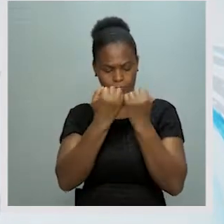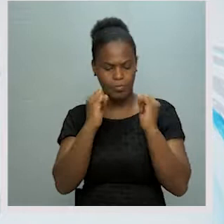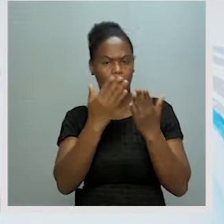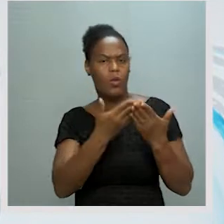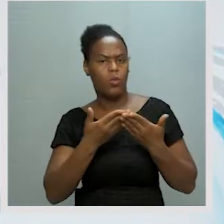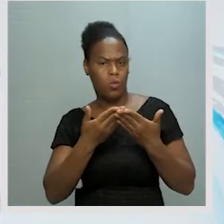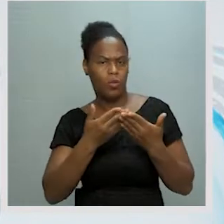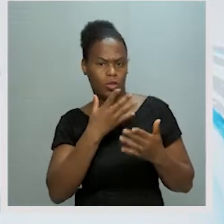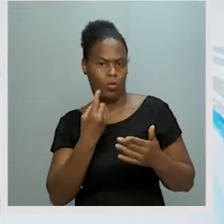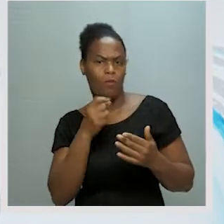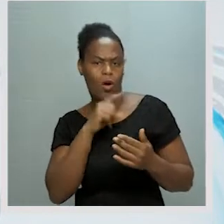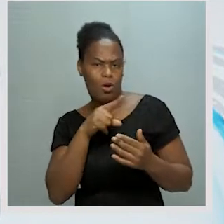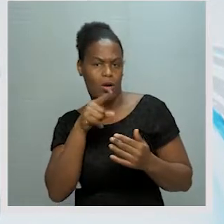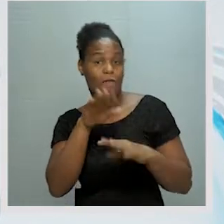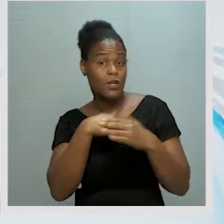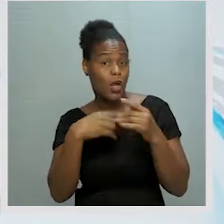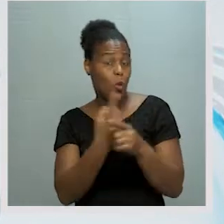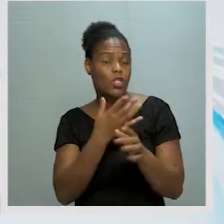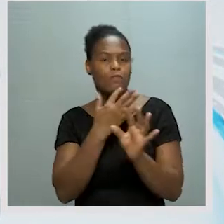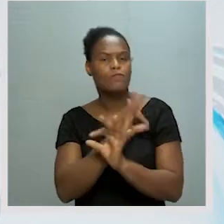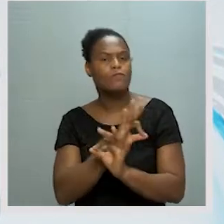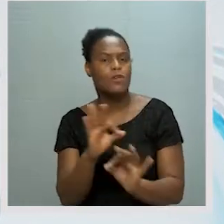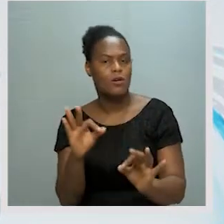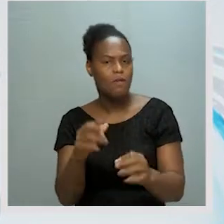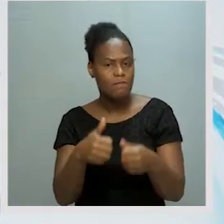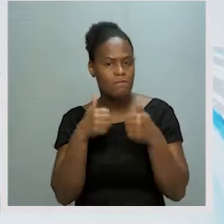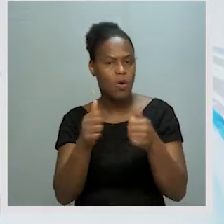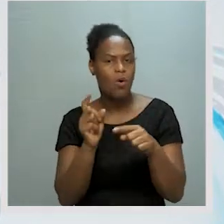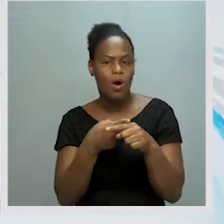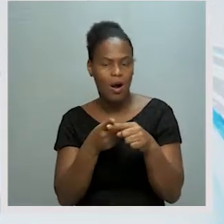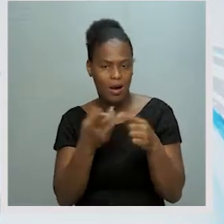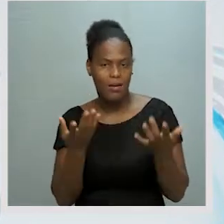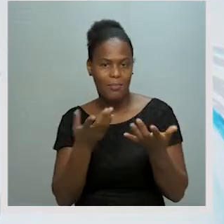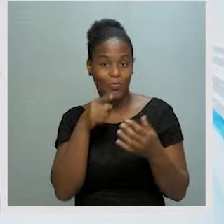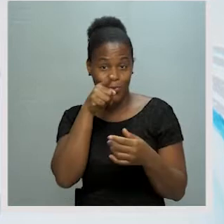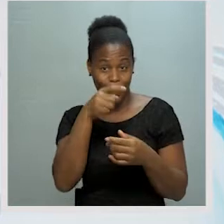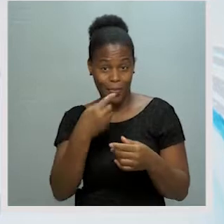no estudo. Por isso, deve fazer coisas ótimas, boas e interessantes.